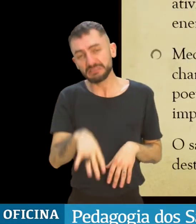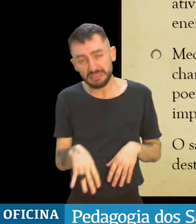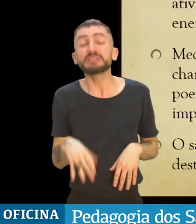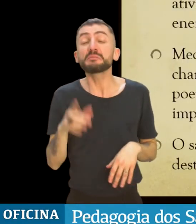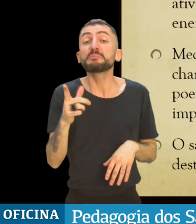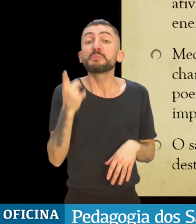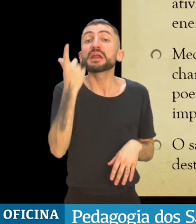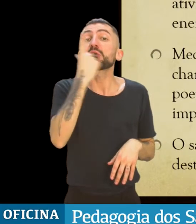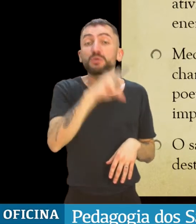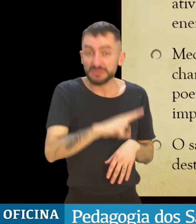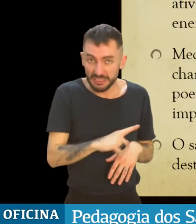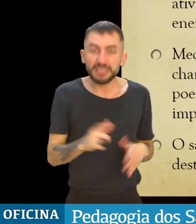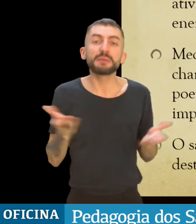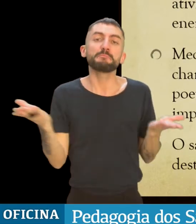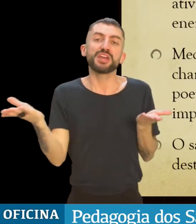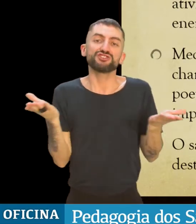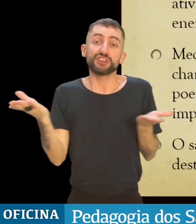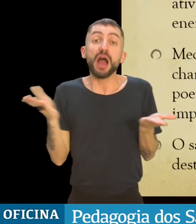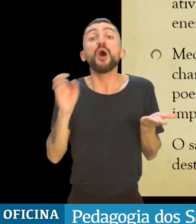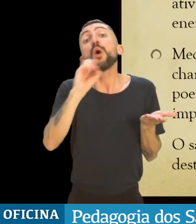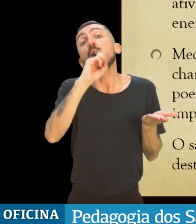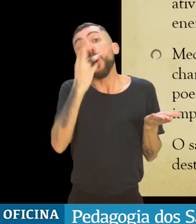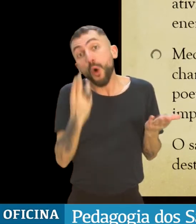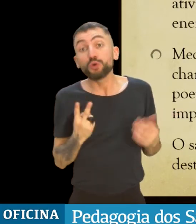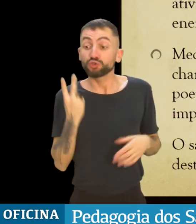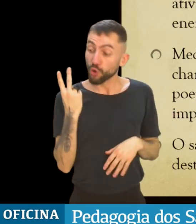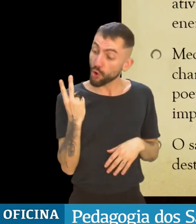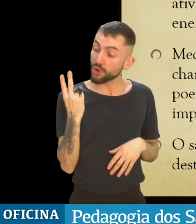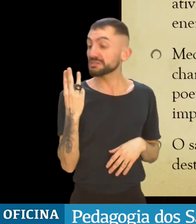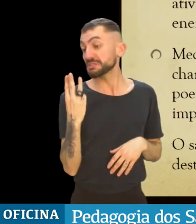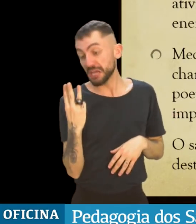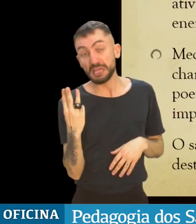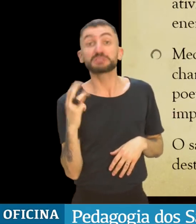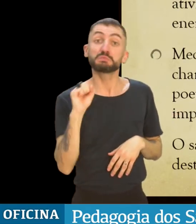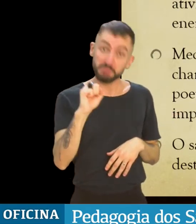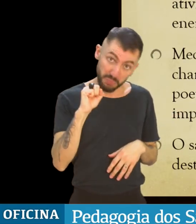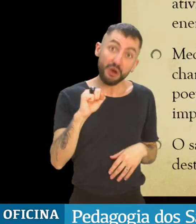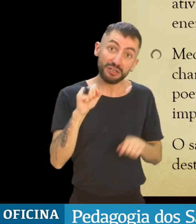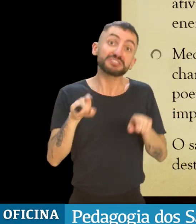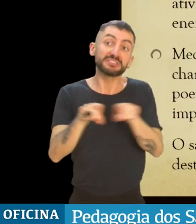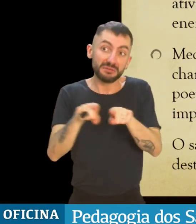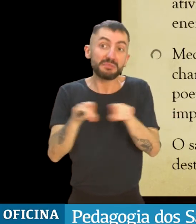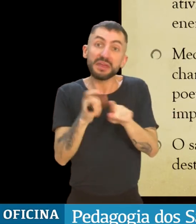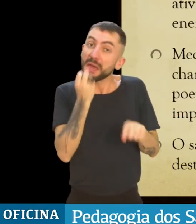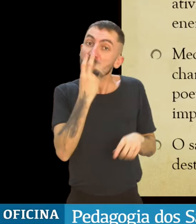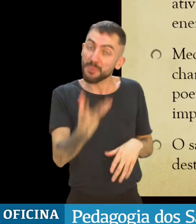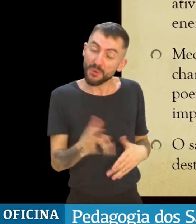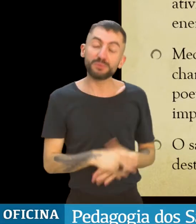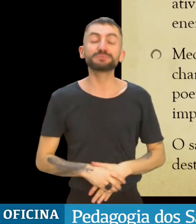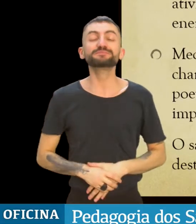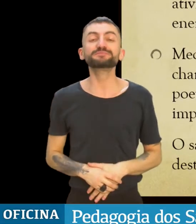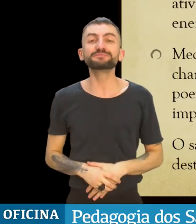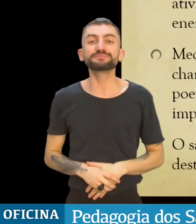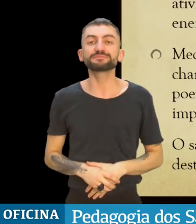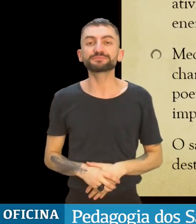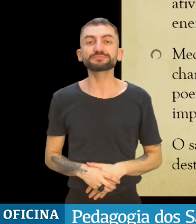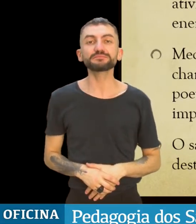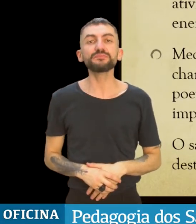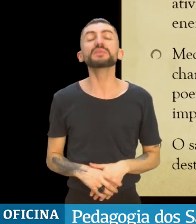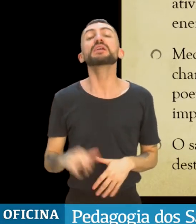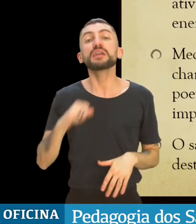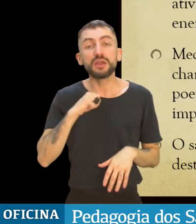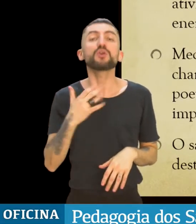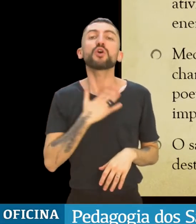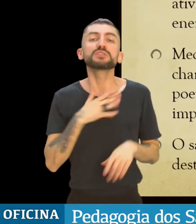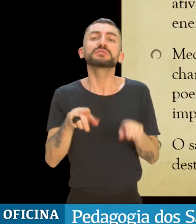forem apresentadores, né, apresentadoras, pelo menos 3 pessoas aí. E uma coisa que eu costumo também